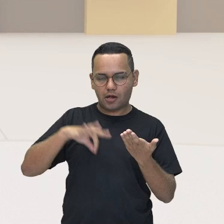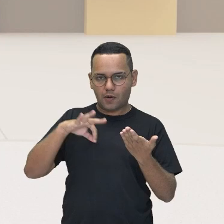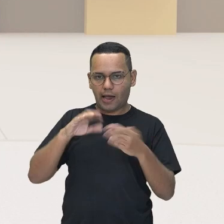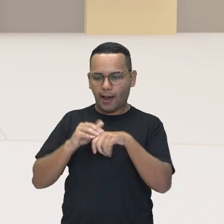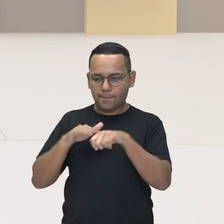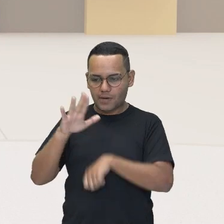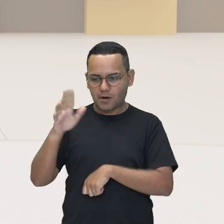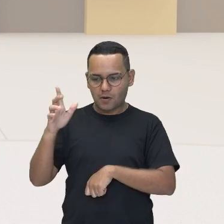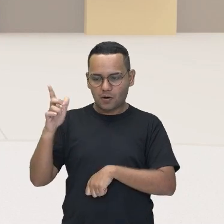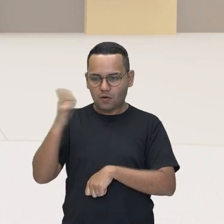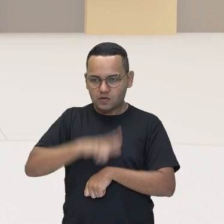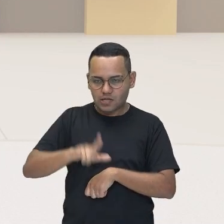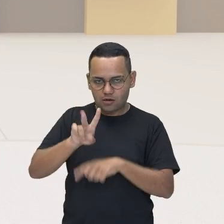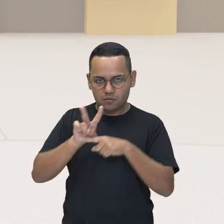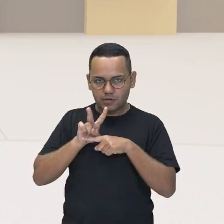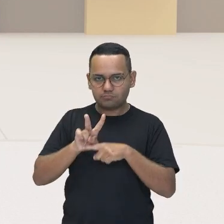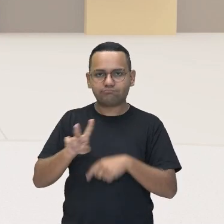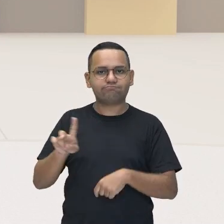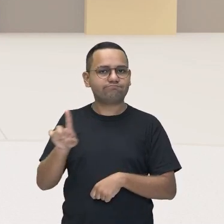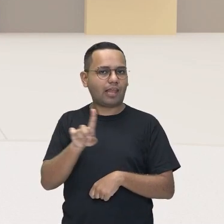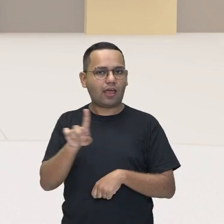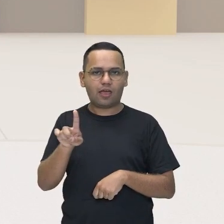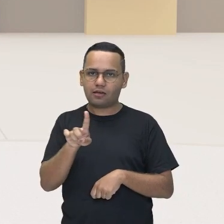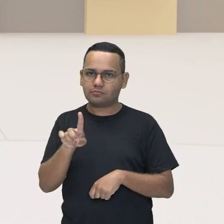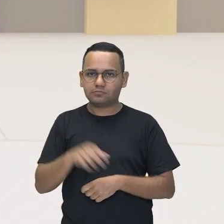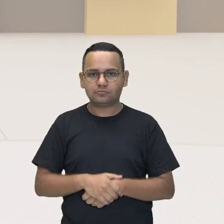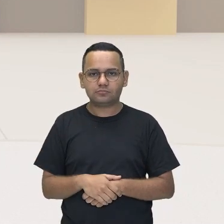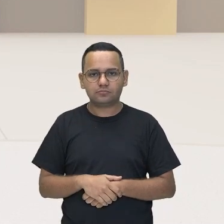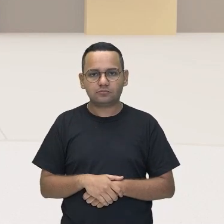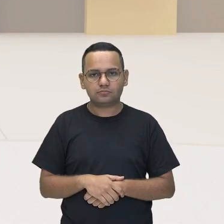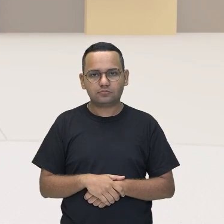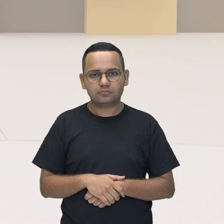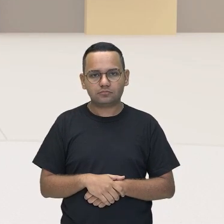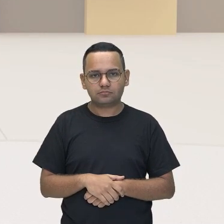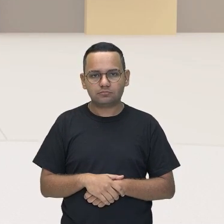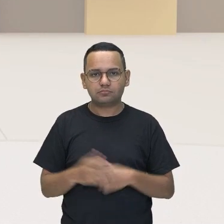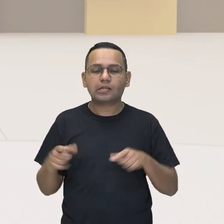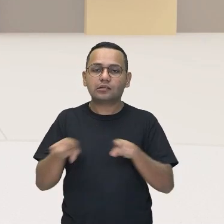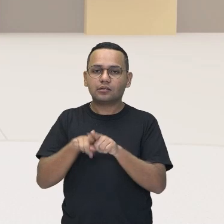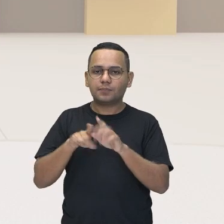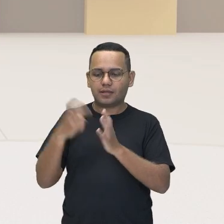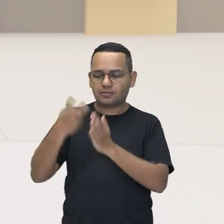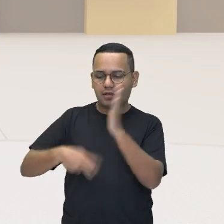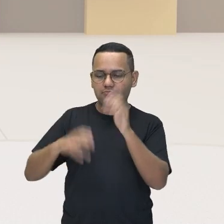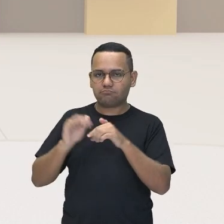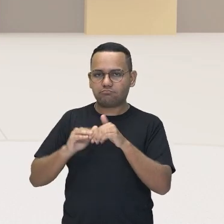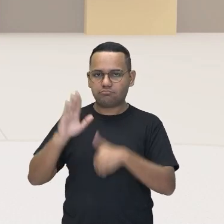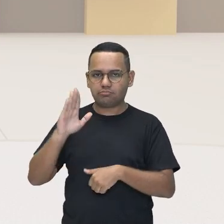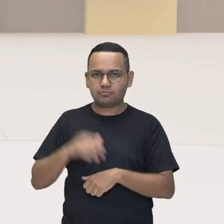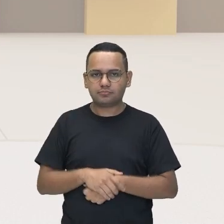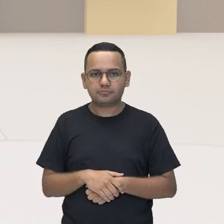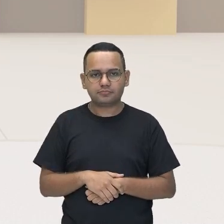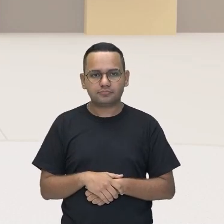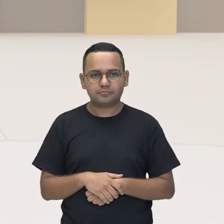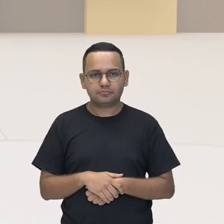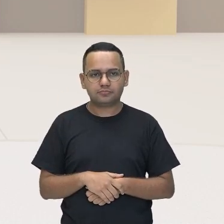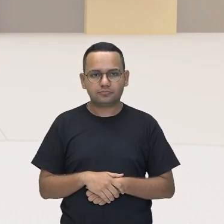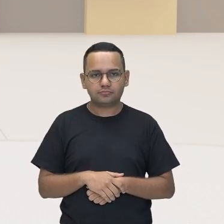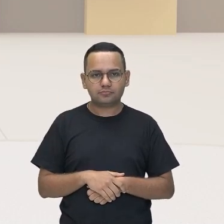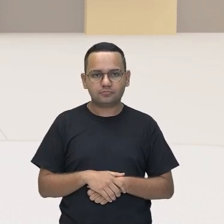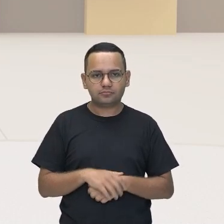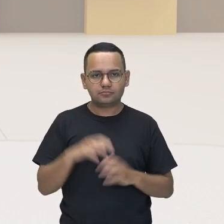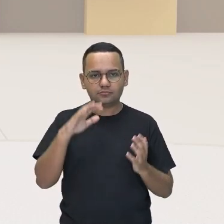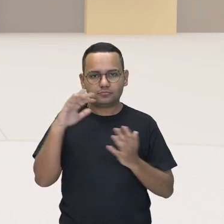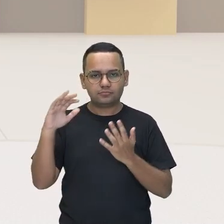pagar o cheque especial dessa maneira. Tudo bem? E as taxas são bem altas. São. Também temos a modalidade